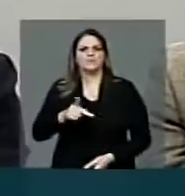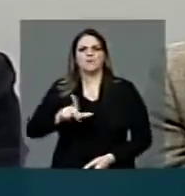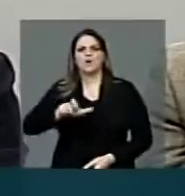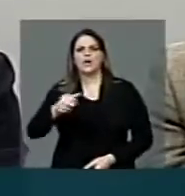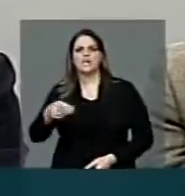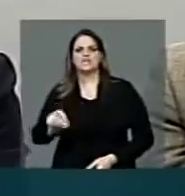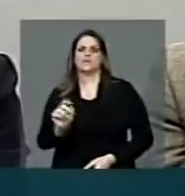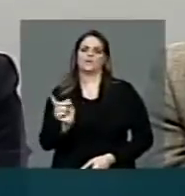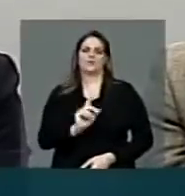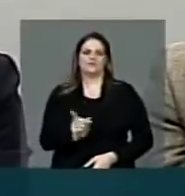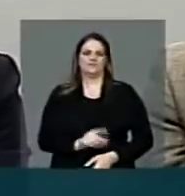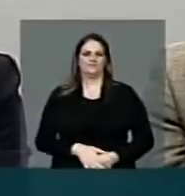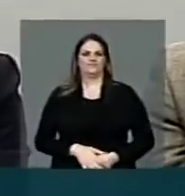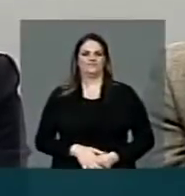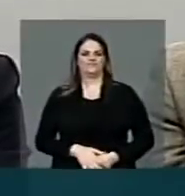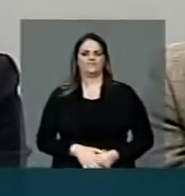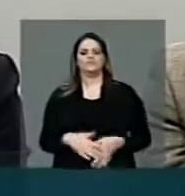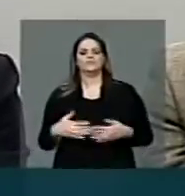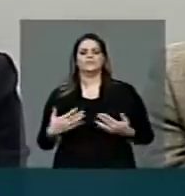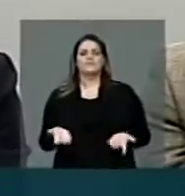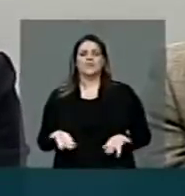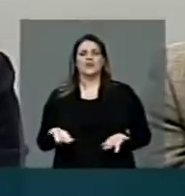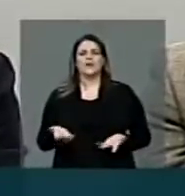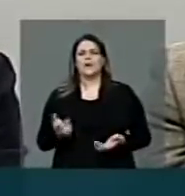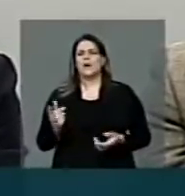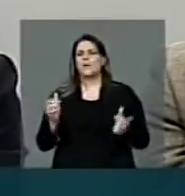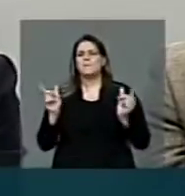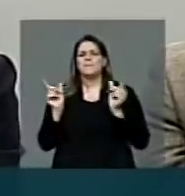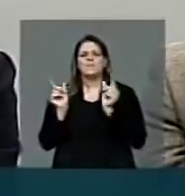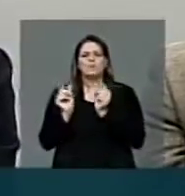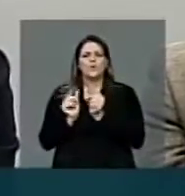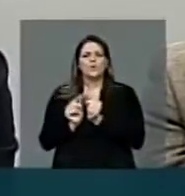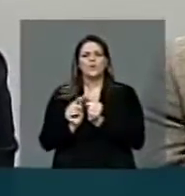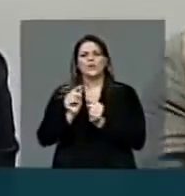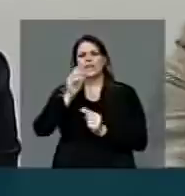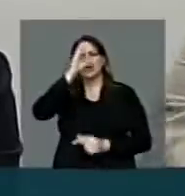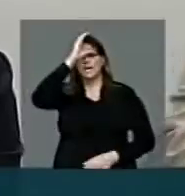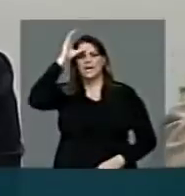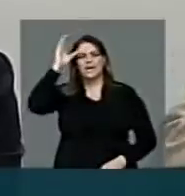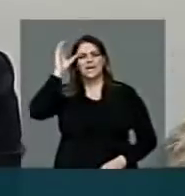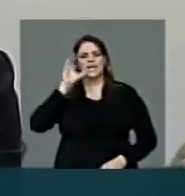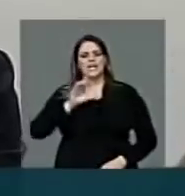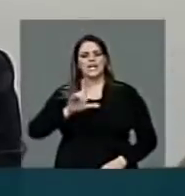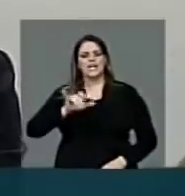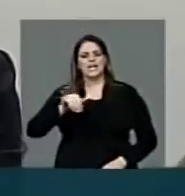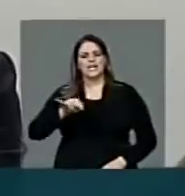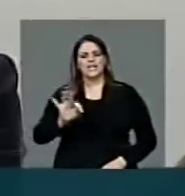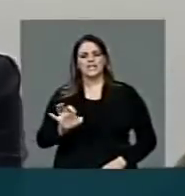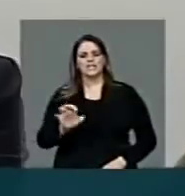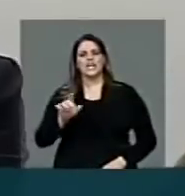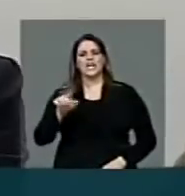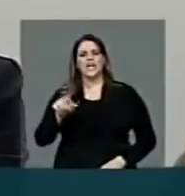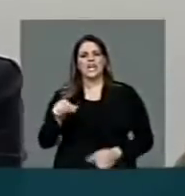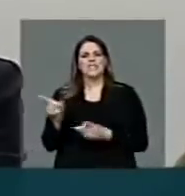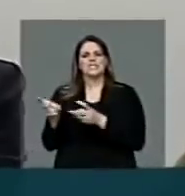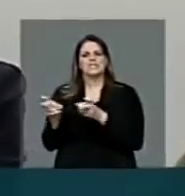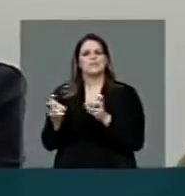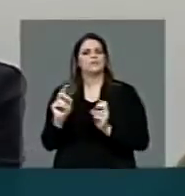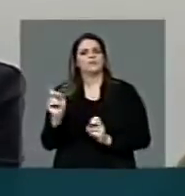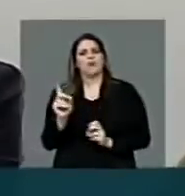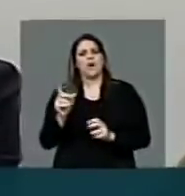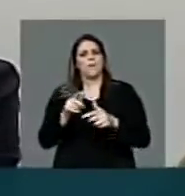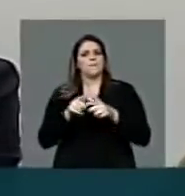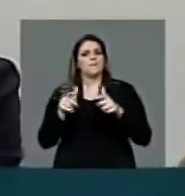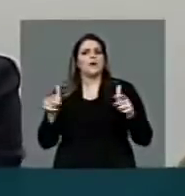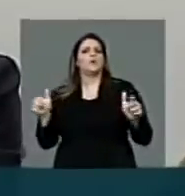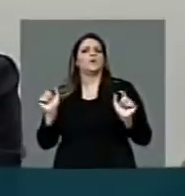cliente, aliás, a minoria da minoria dos clientes das prostitutas são predadores sexuais. A grande maioria dos clientes vão lá comprar